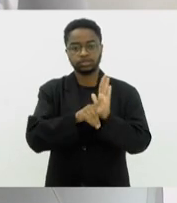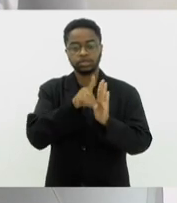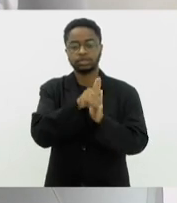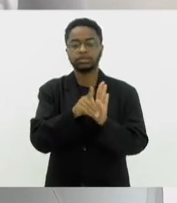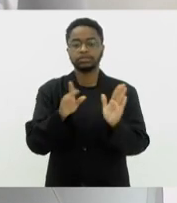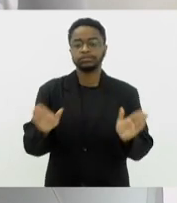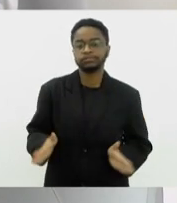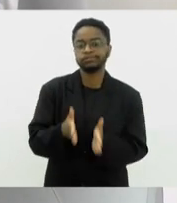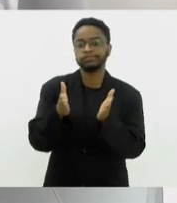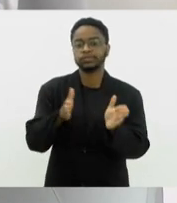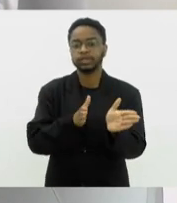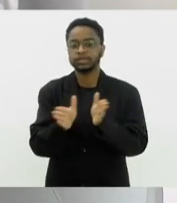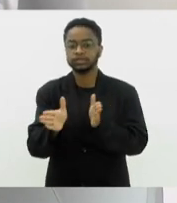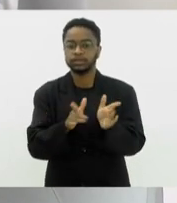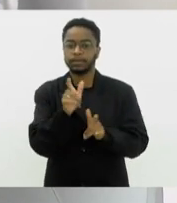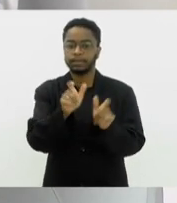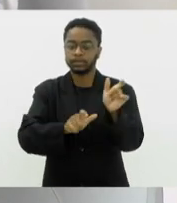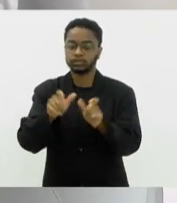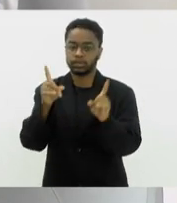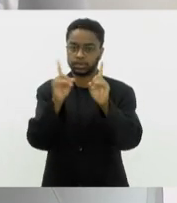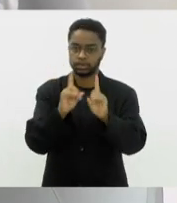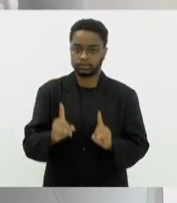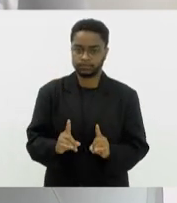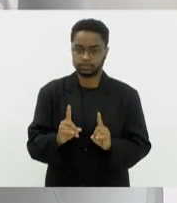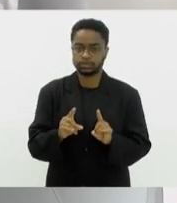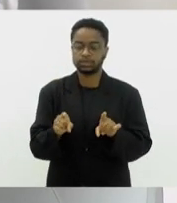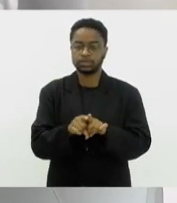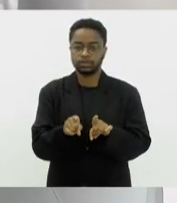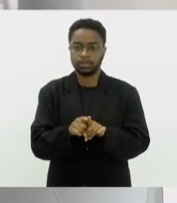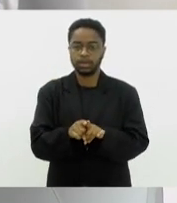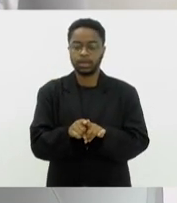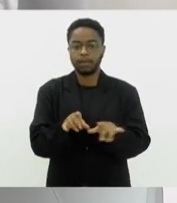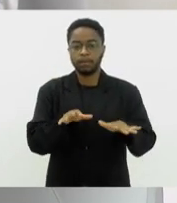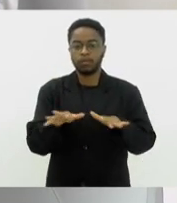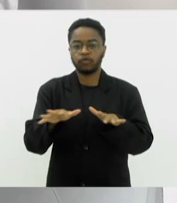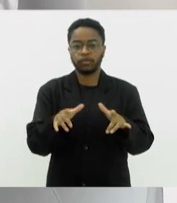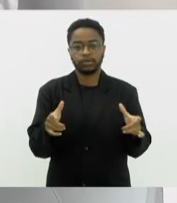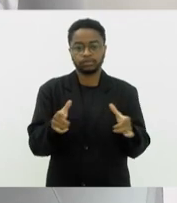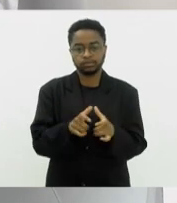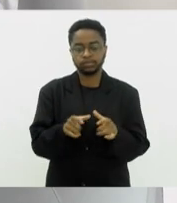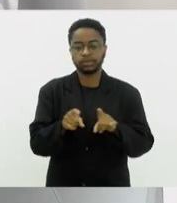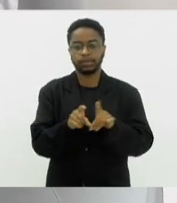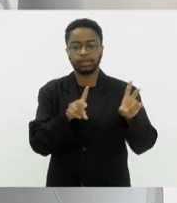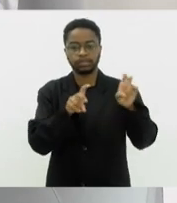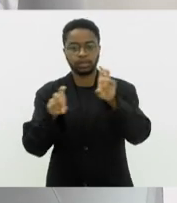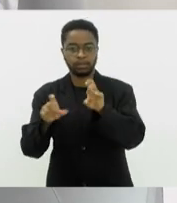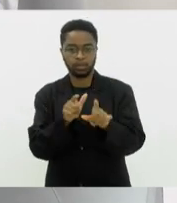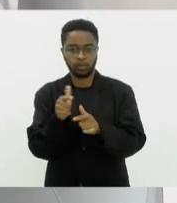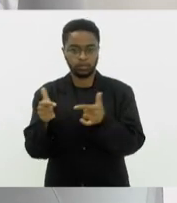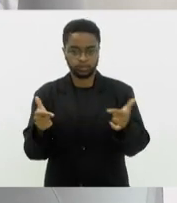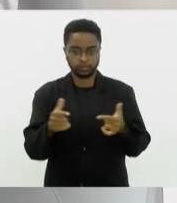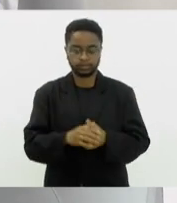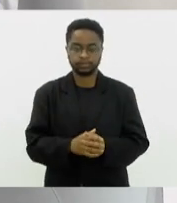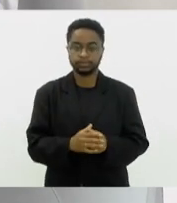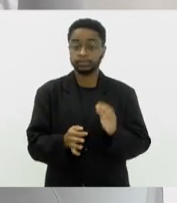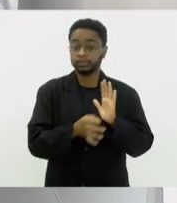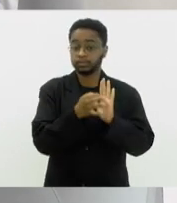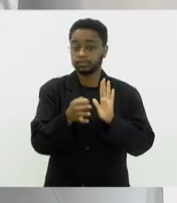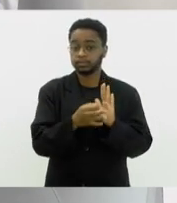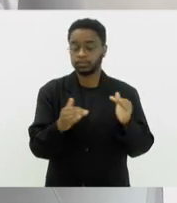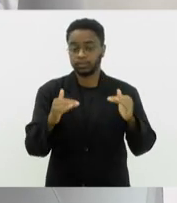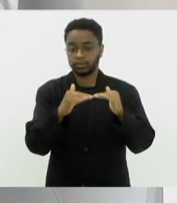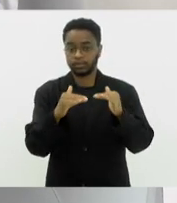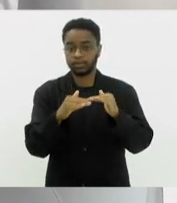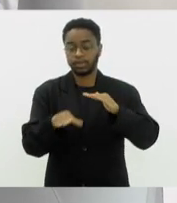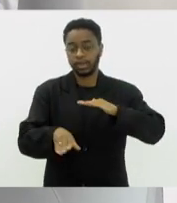Promoção da Acessibilidade das Pessoas com Deficiência e Mobilidade Reduzida e da Outras Providências. O parecer é favorável